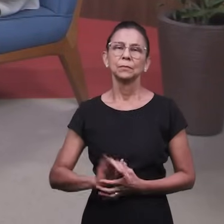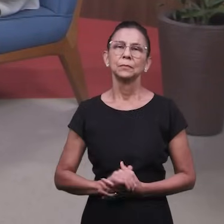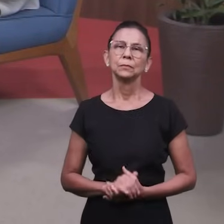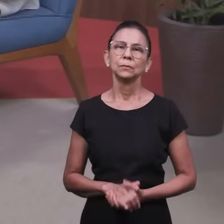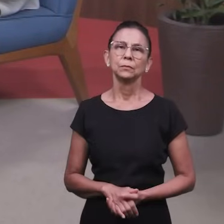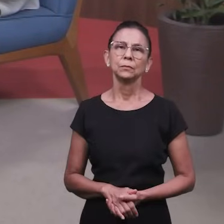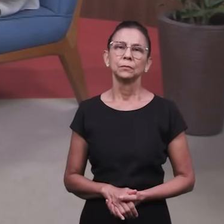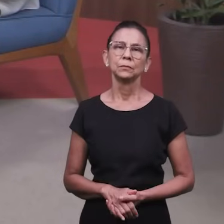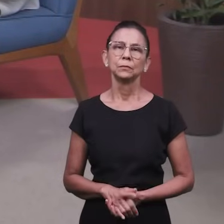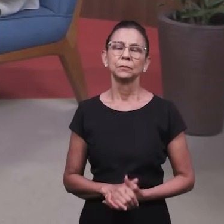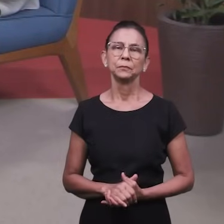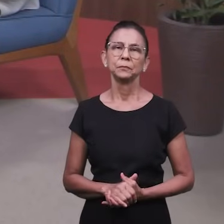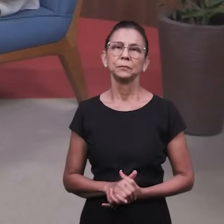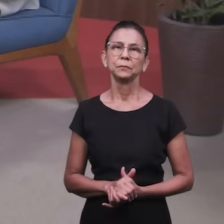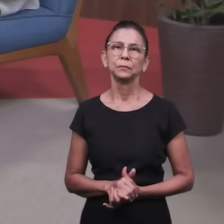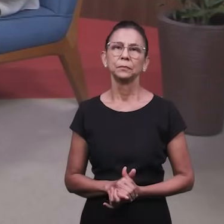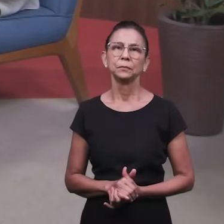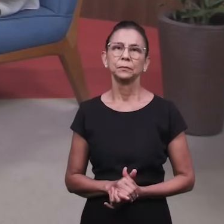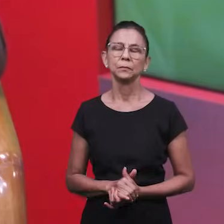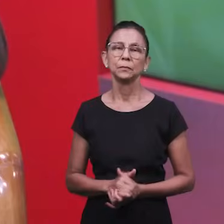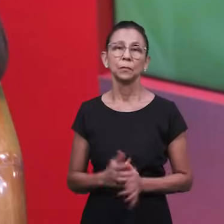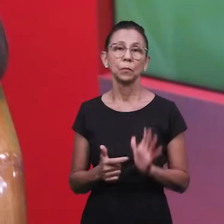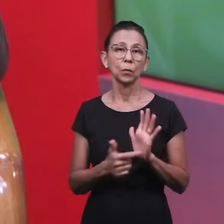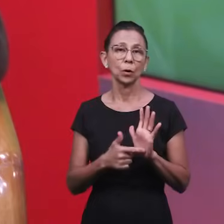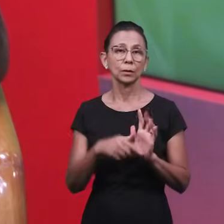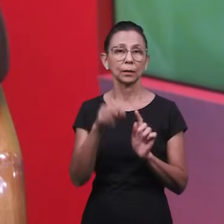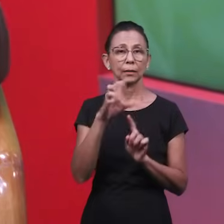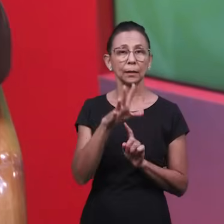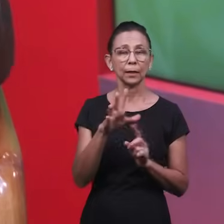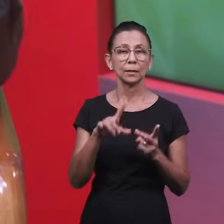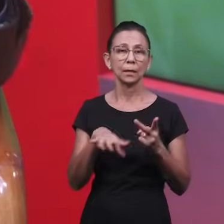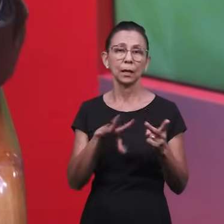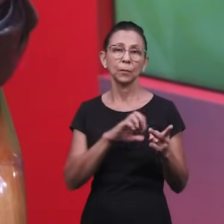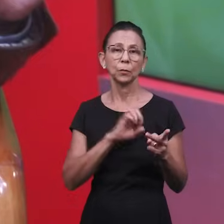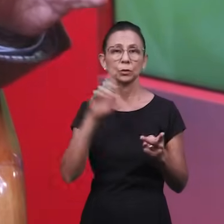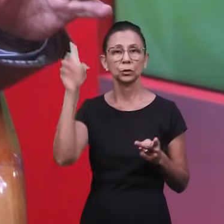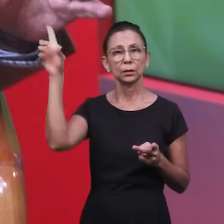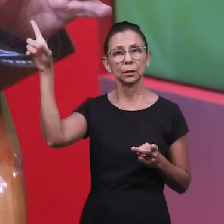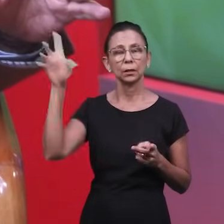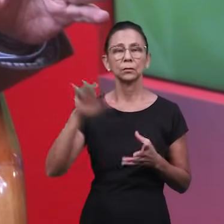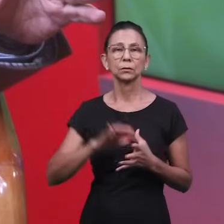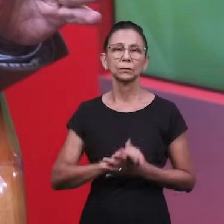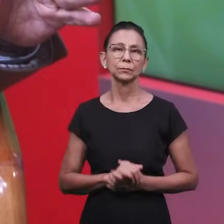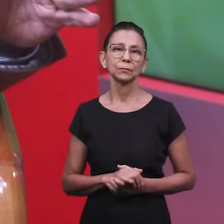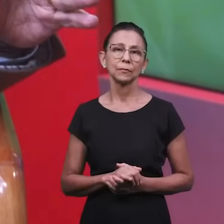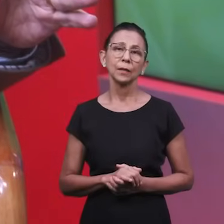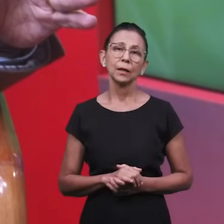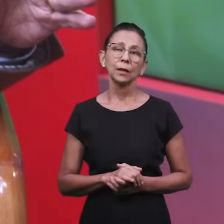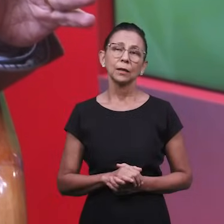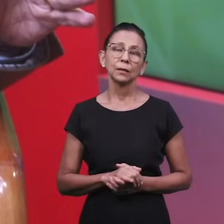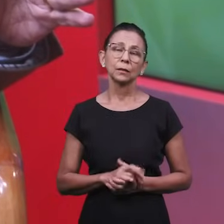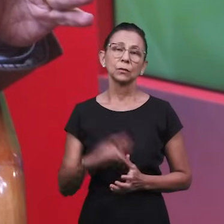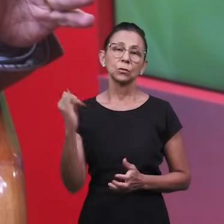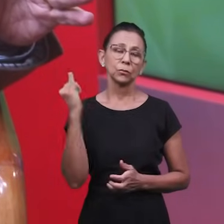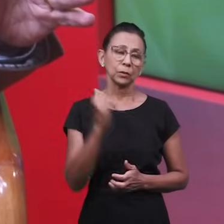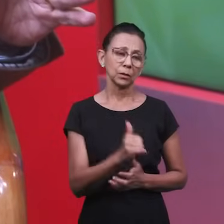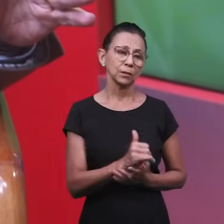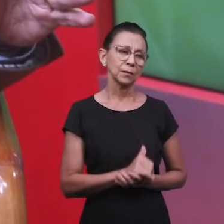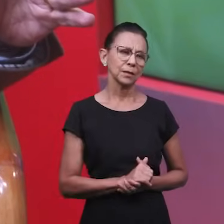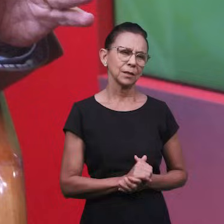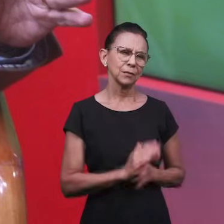procuro enxergar a graça de Deus, o amor de Deus, né? Sobre o pouco fosse fiel, muito te dá muito.